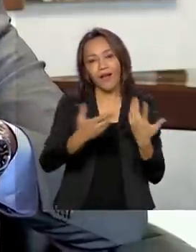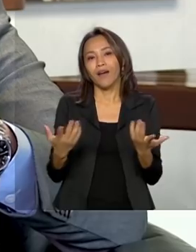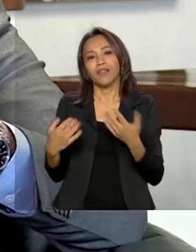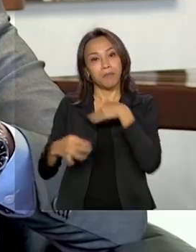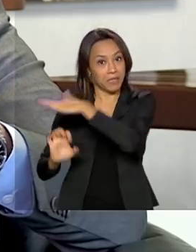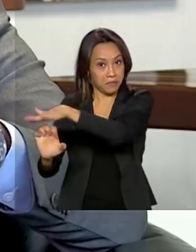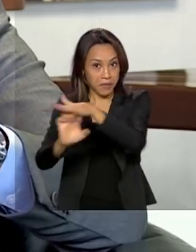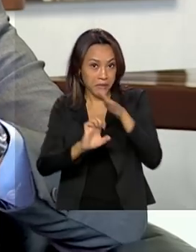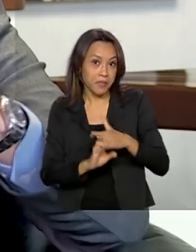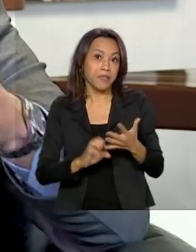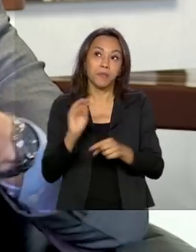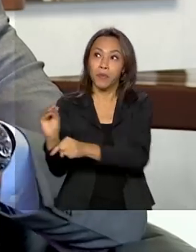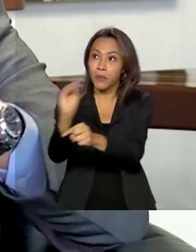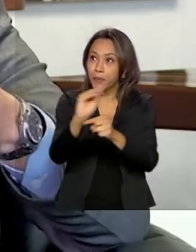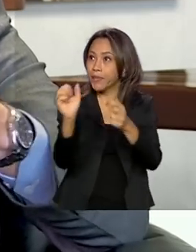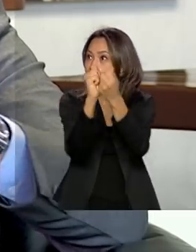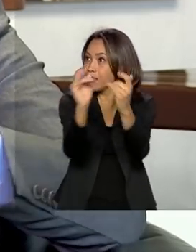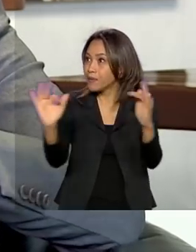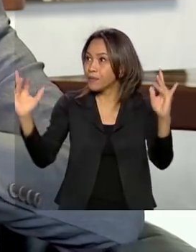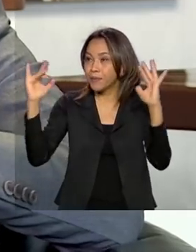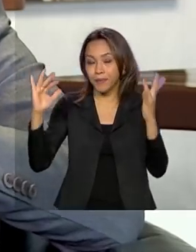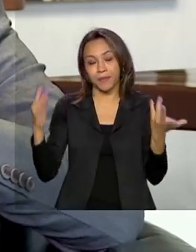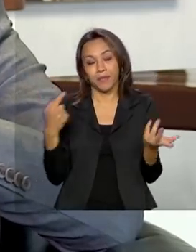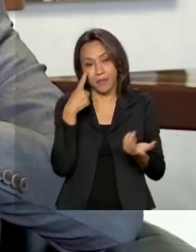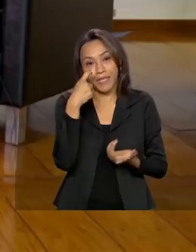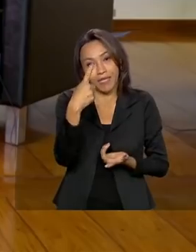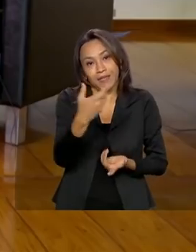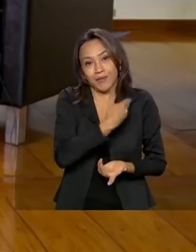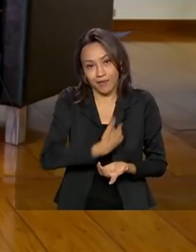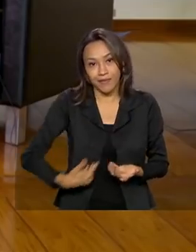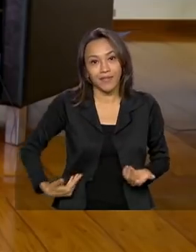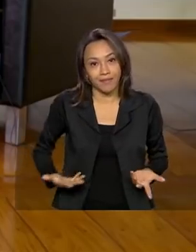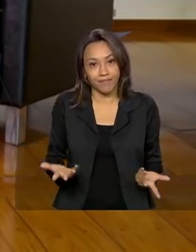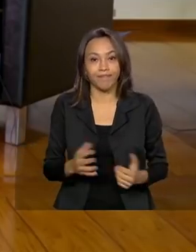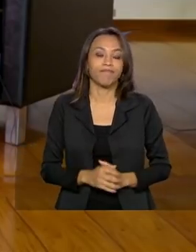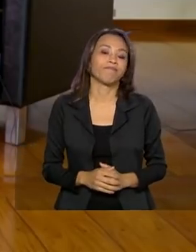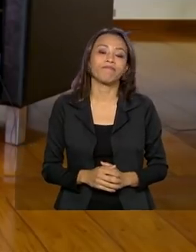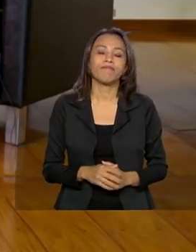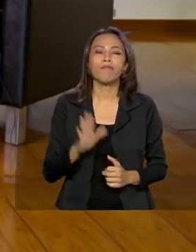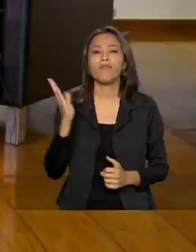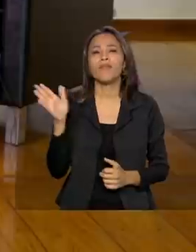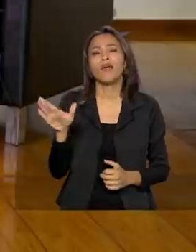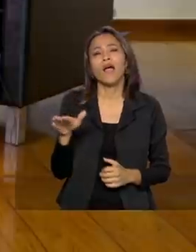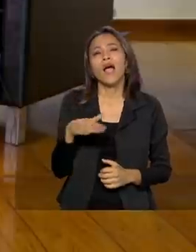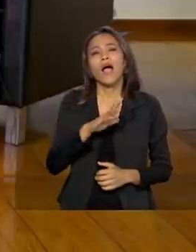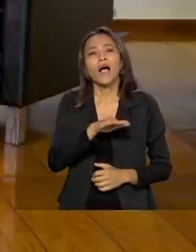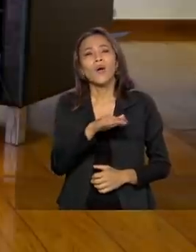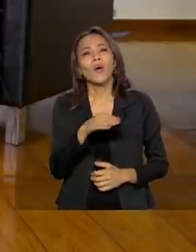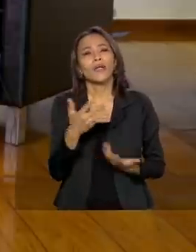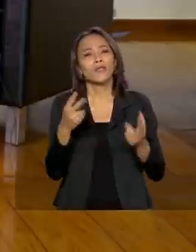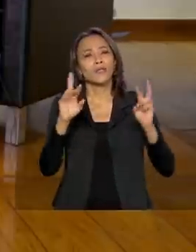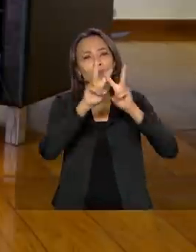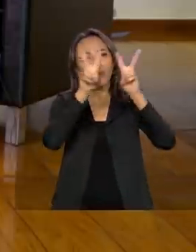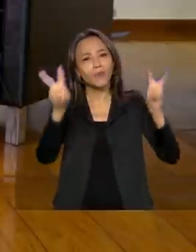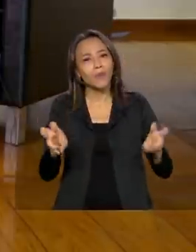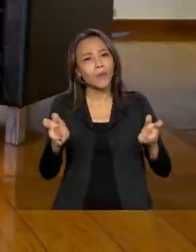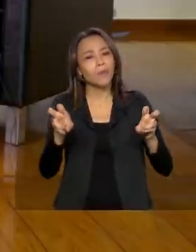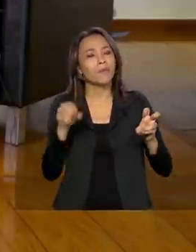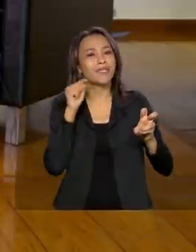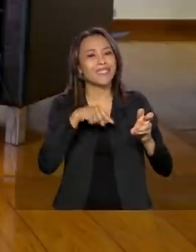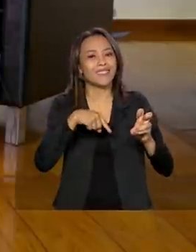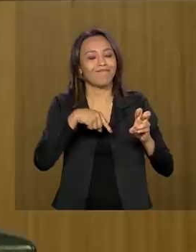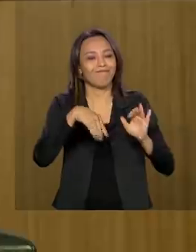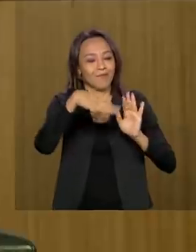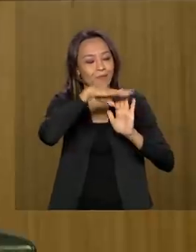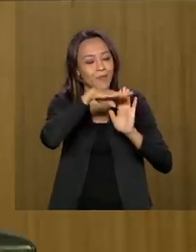meio ambiente, enfim, da administração, do interesse público em geral. Agora, vindo um pouco para a agenda ambiental urbana, que eu sei que é uma preocupação